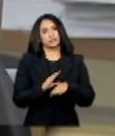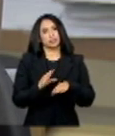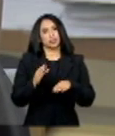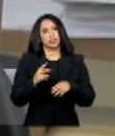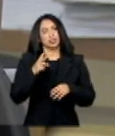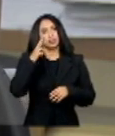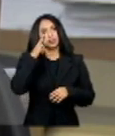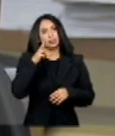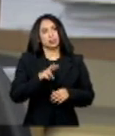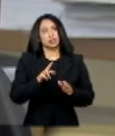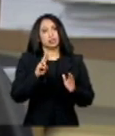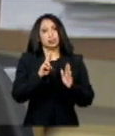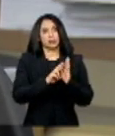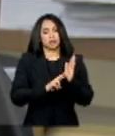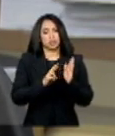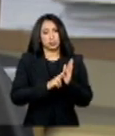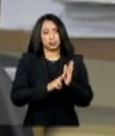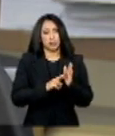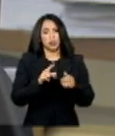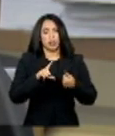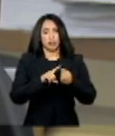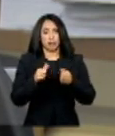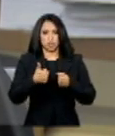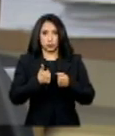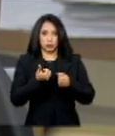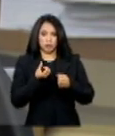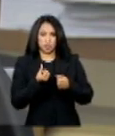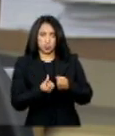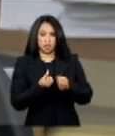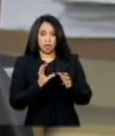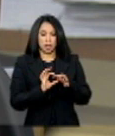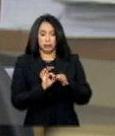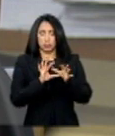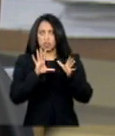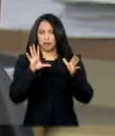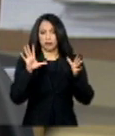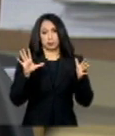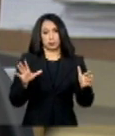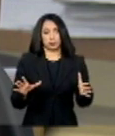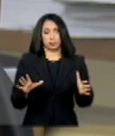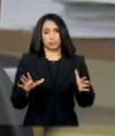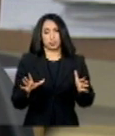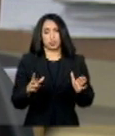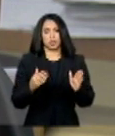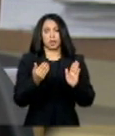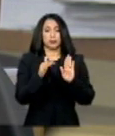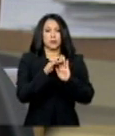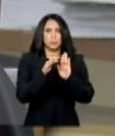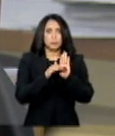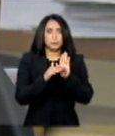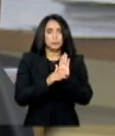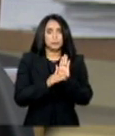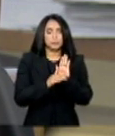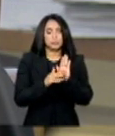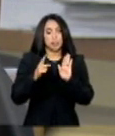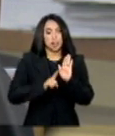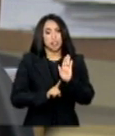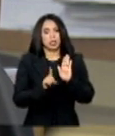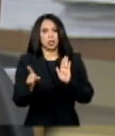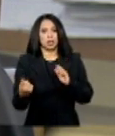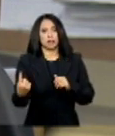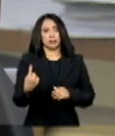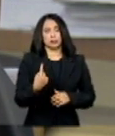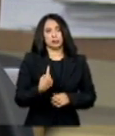seguinte redação o artigo 16 o direito à liberdade compreende os seguintes aspectos e vir e